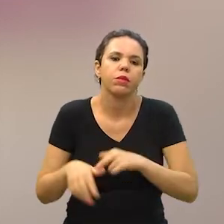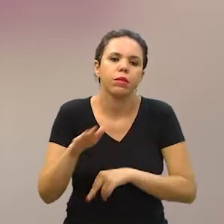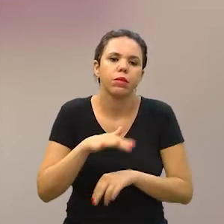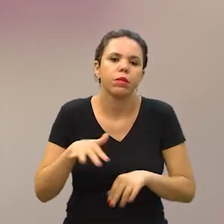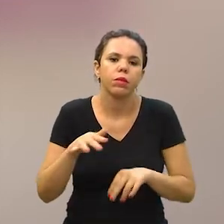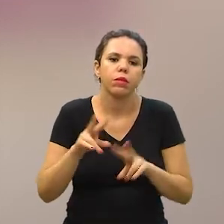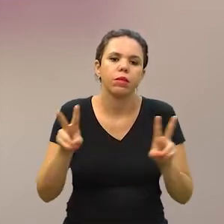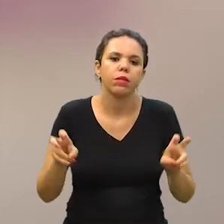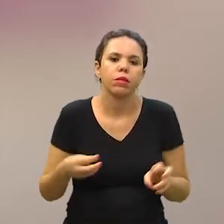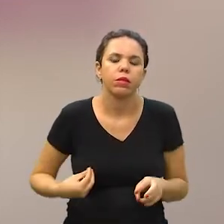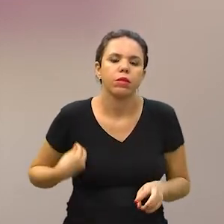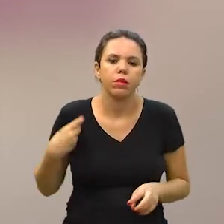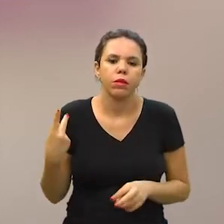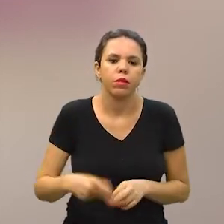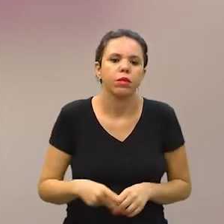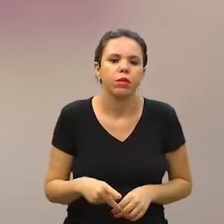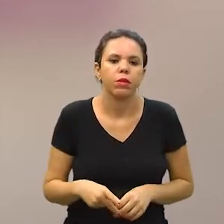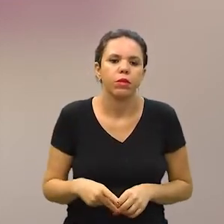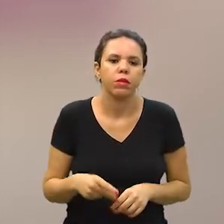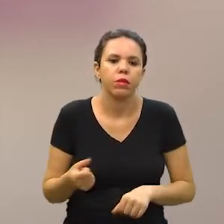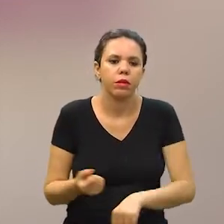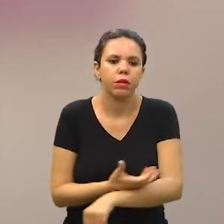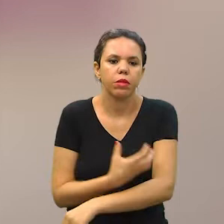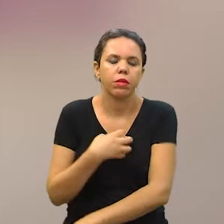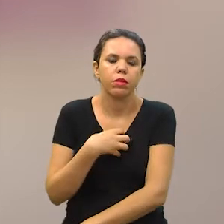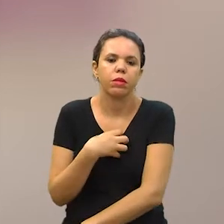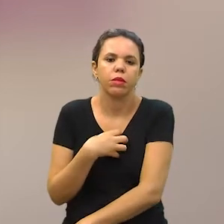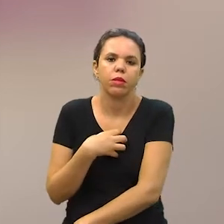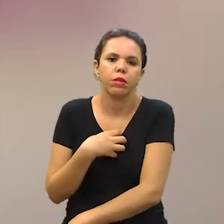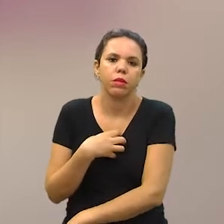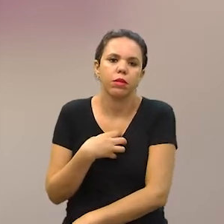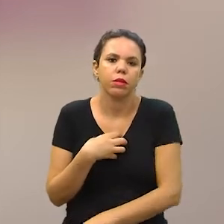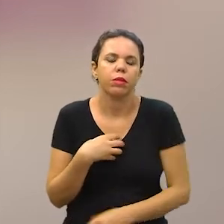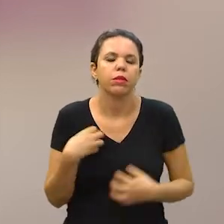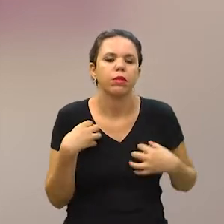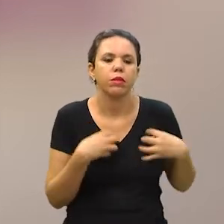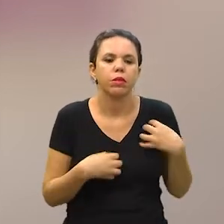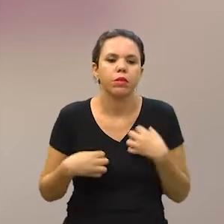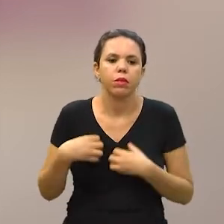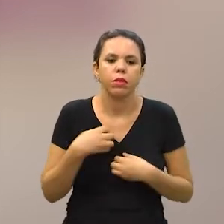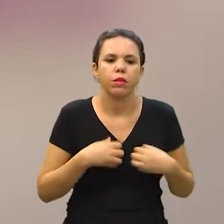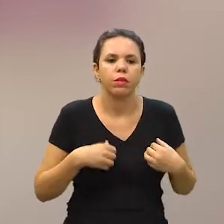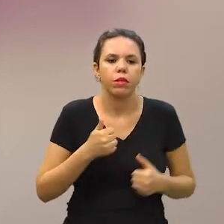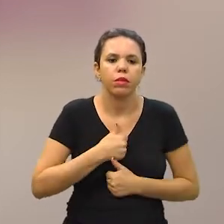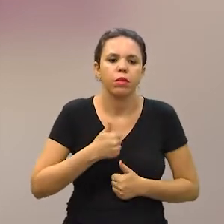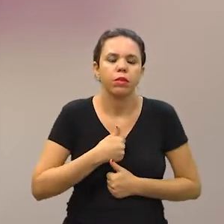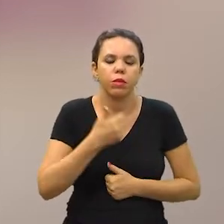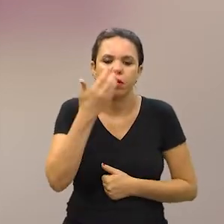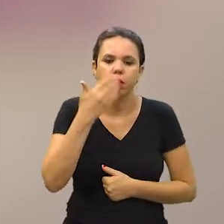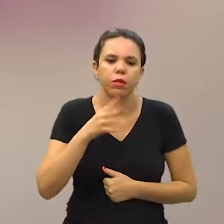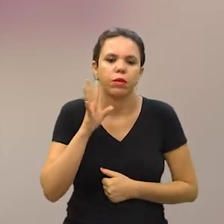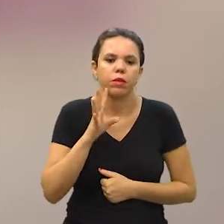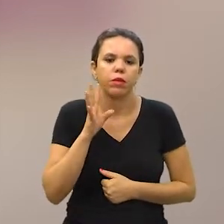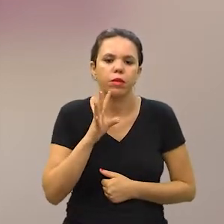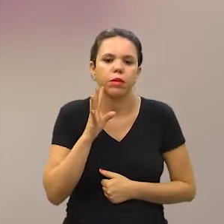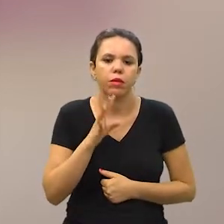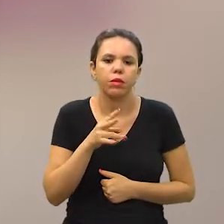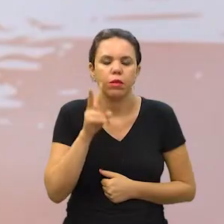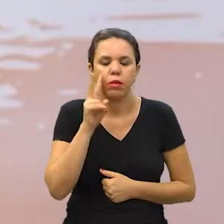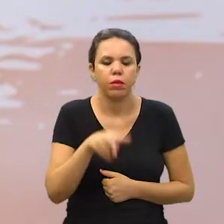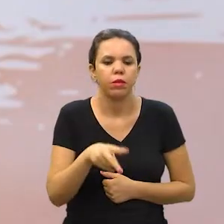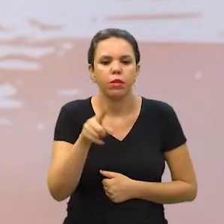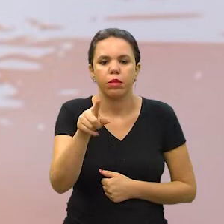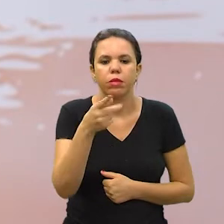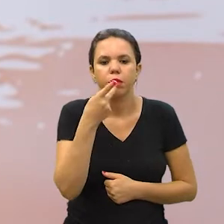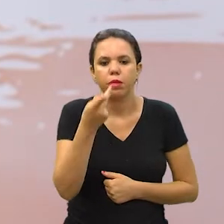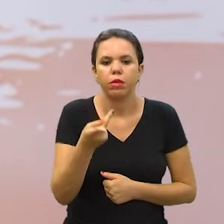aspectos da vida dela, porque muda a questão emocional, né? Isso mexe muito com a autoestima da criança, então é muito legal da gente ver.